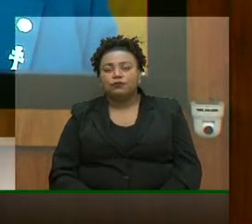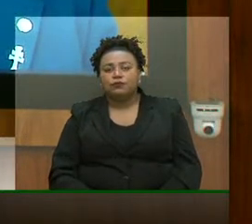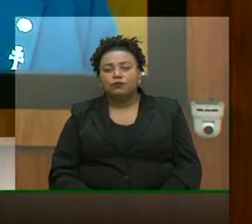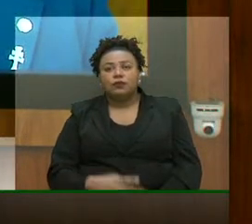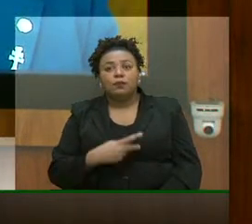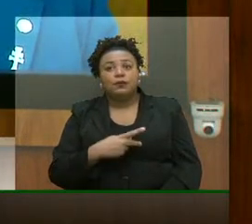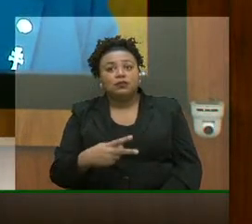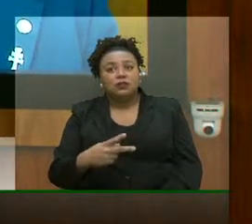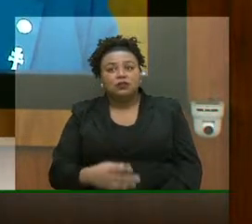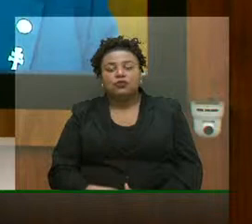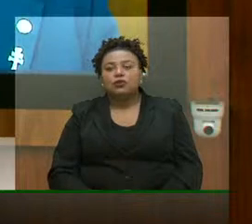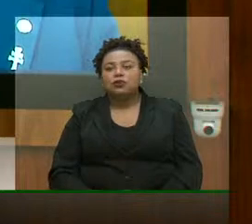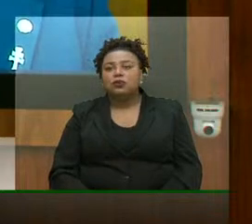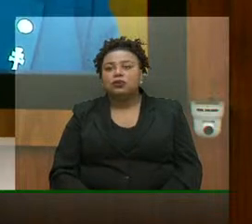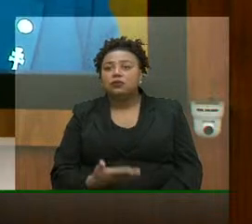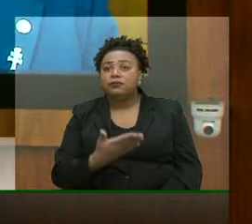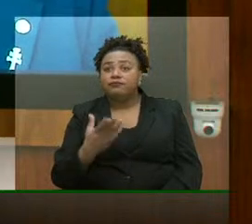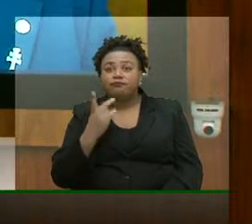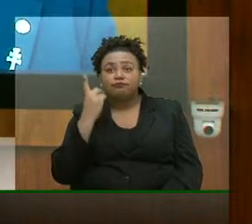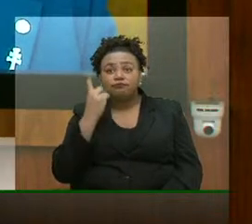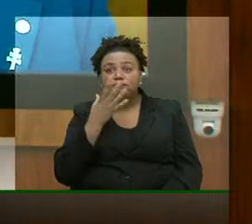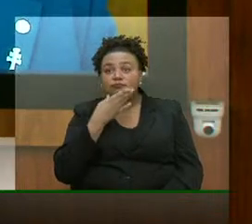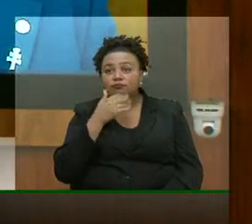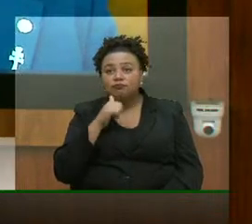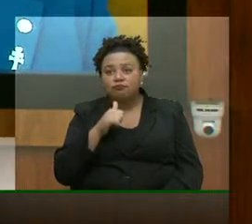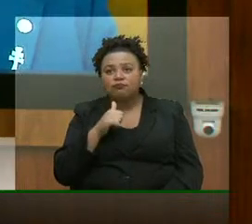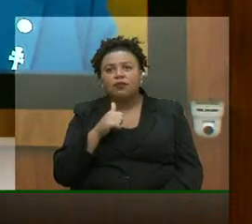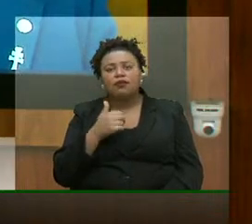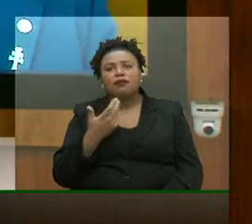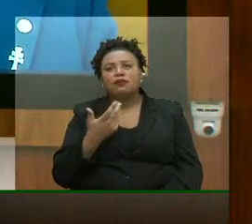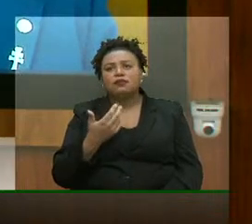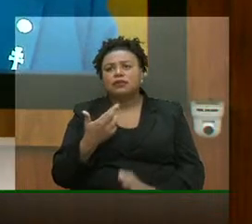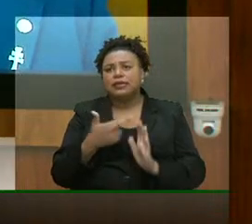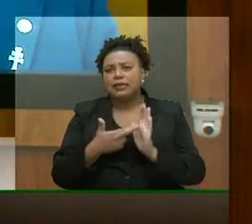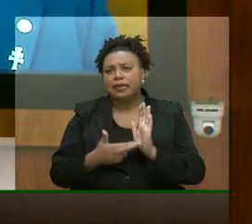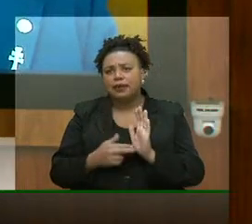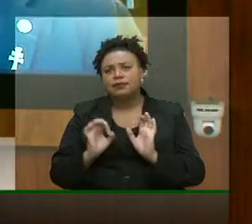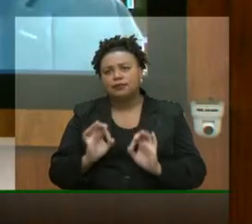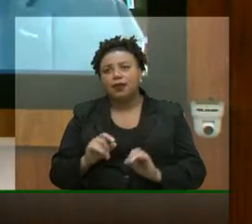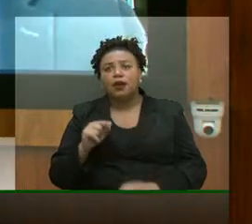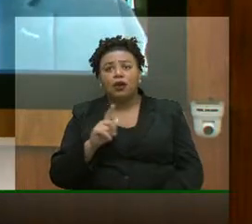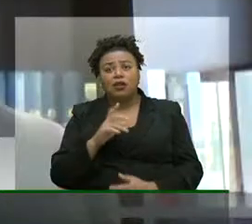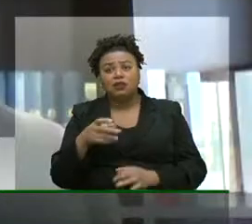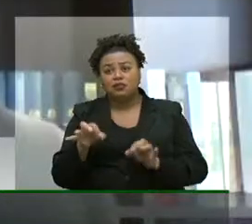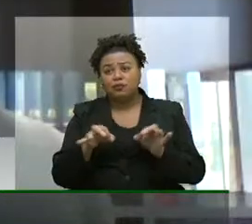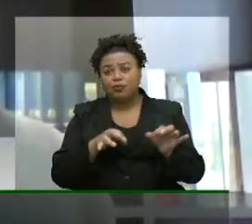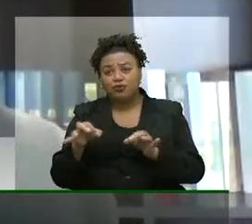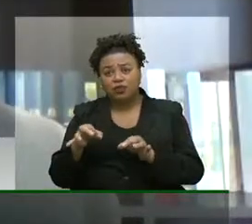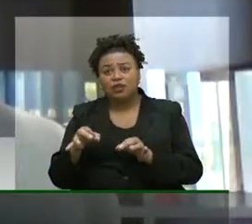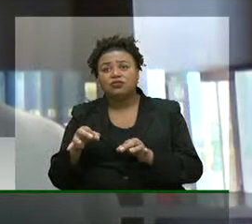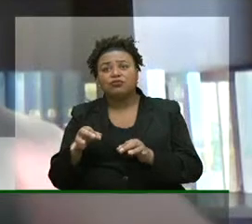Senhor presidente, senhores deputados, senhoras deputadas, a rigor, esse projeto que está sendo